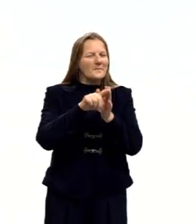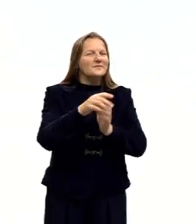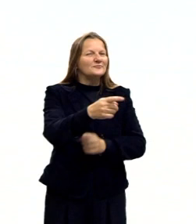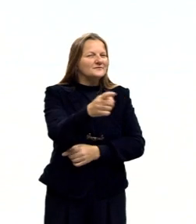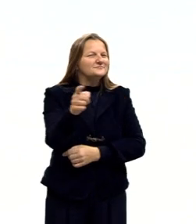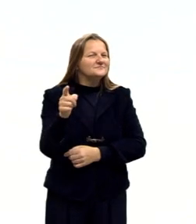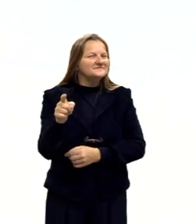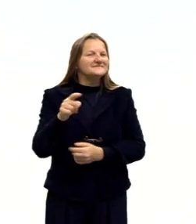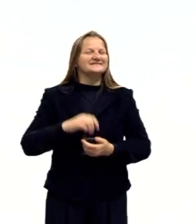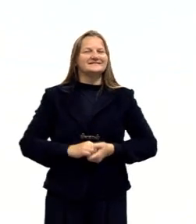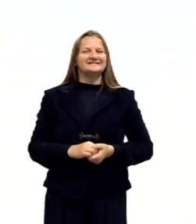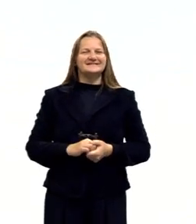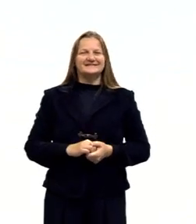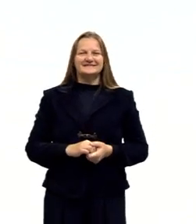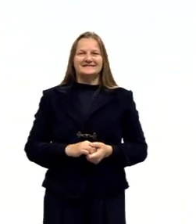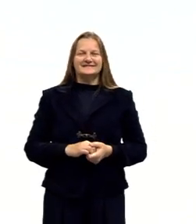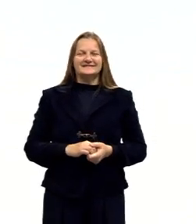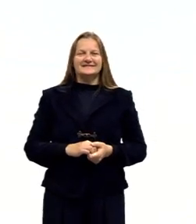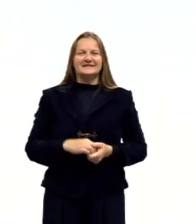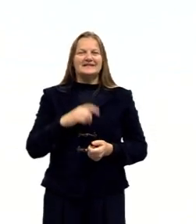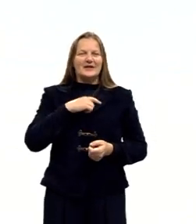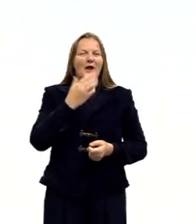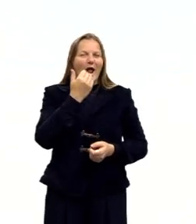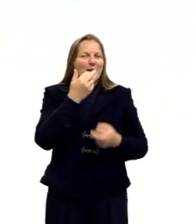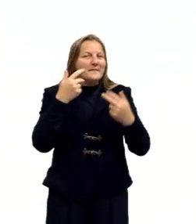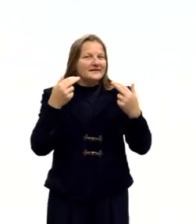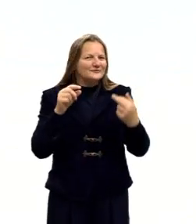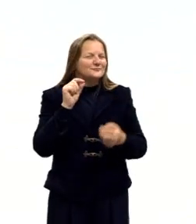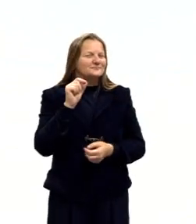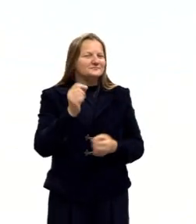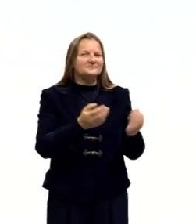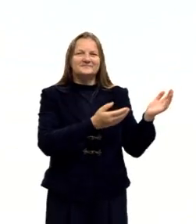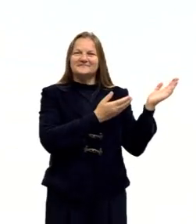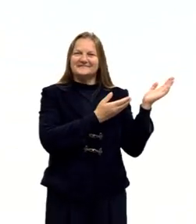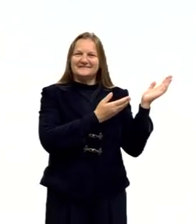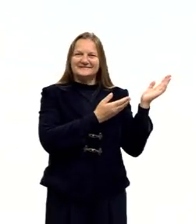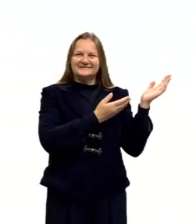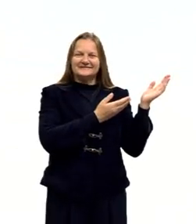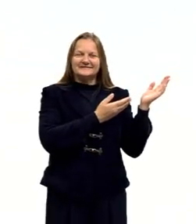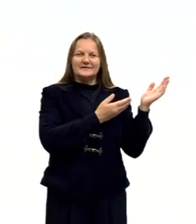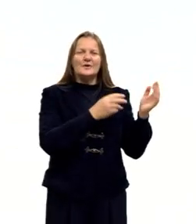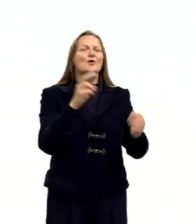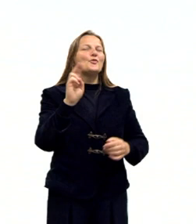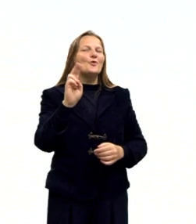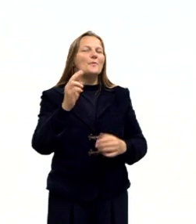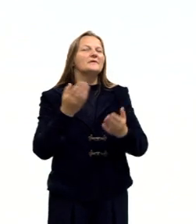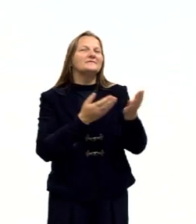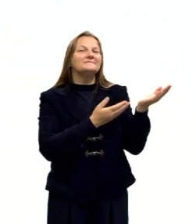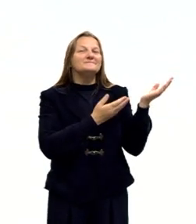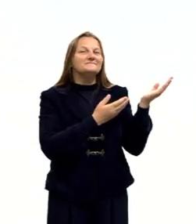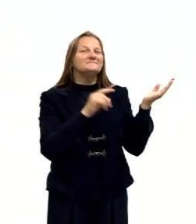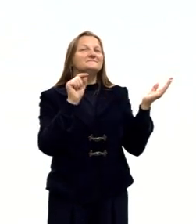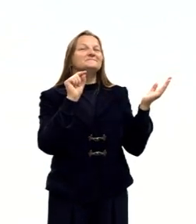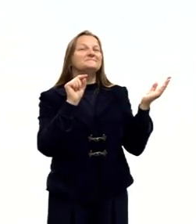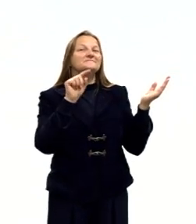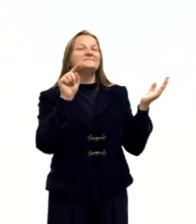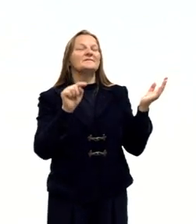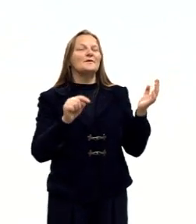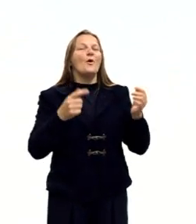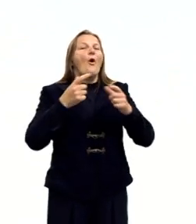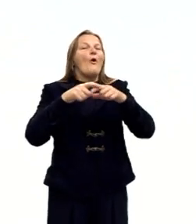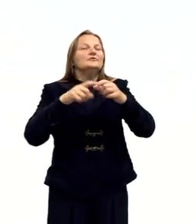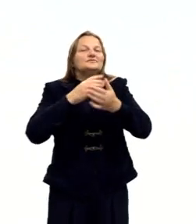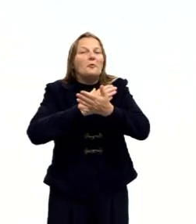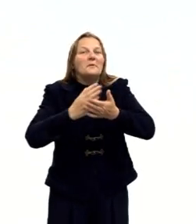questionamento né para vocês trago olho um alimento a foto de um alimento Como é que é o nome desse alimento isso tu sabe a origem